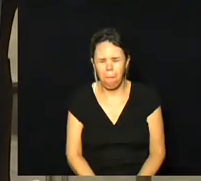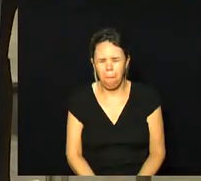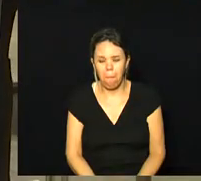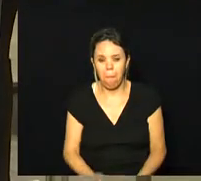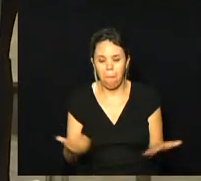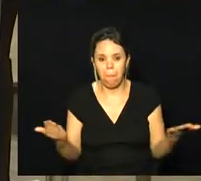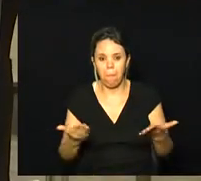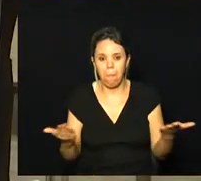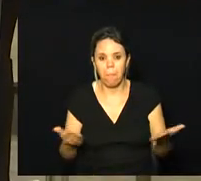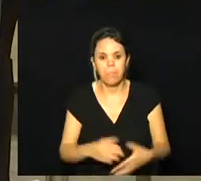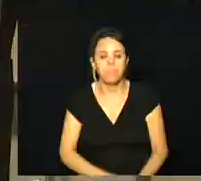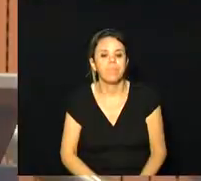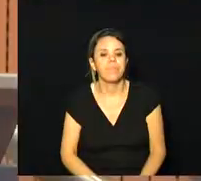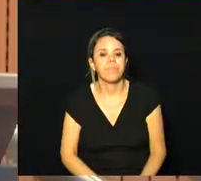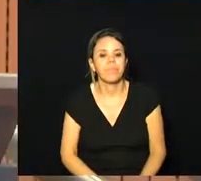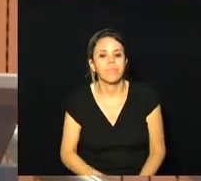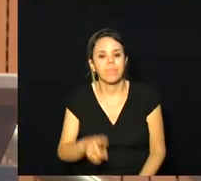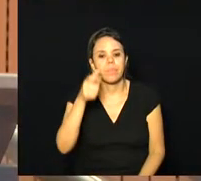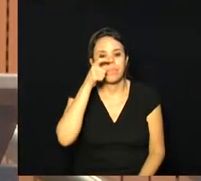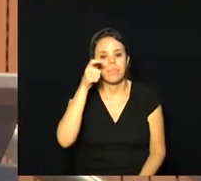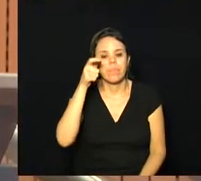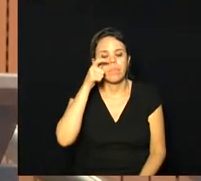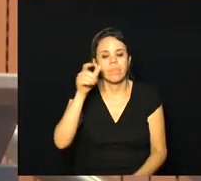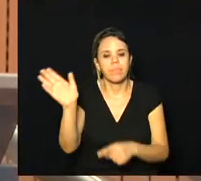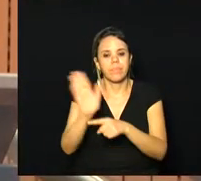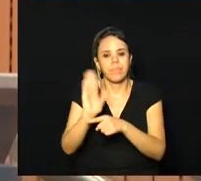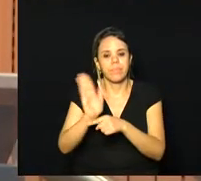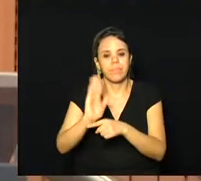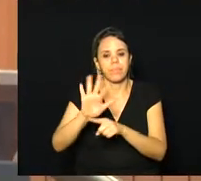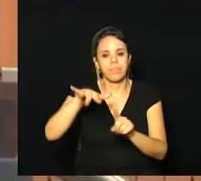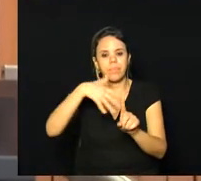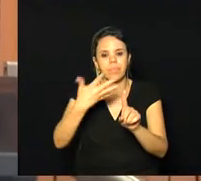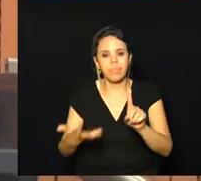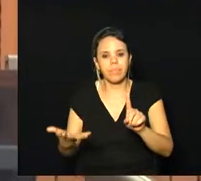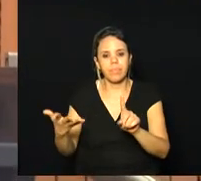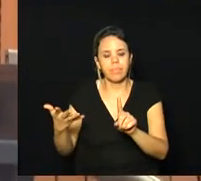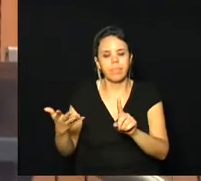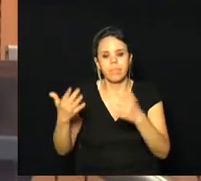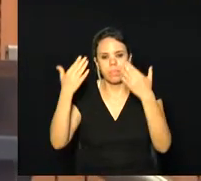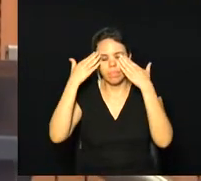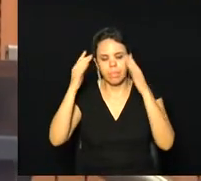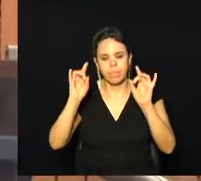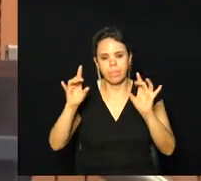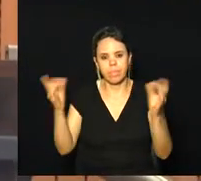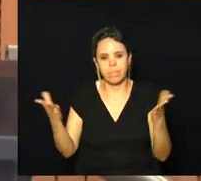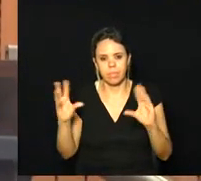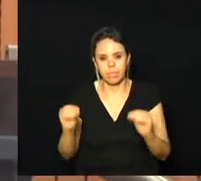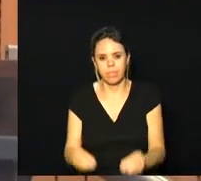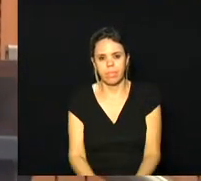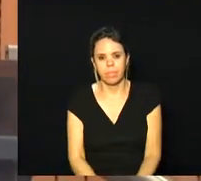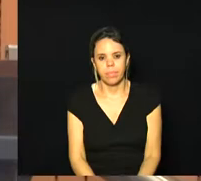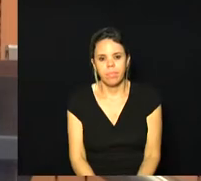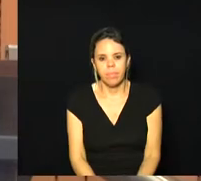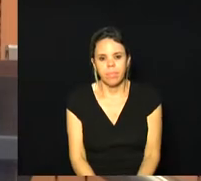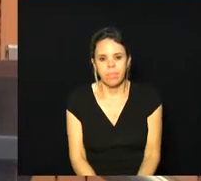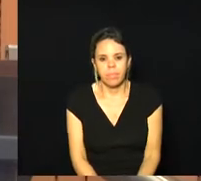Neste instante, assistiremos a um vídeo em homenagem ao agraciado desta noite.